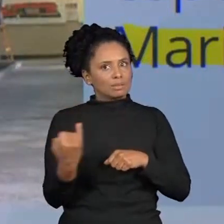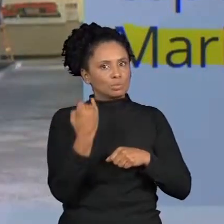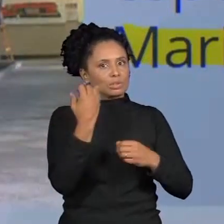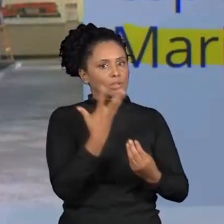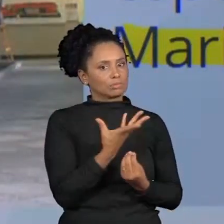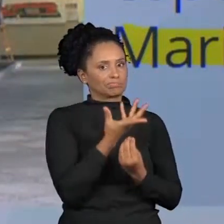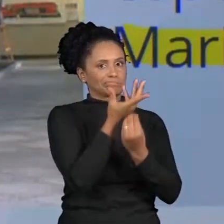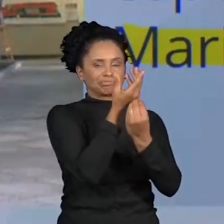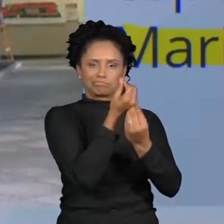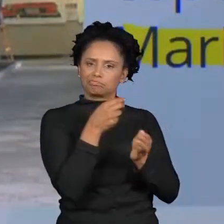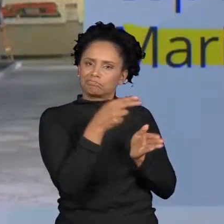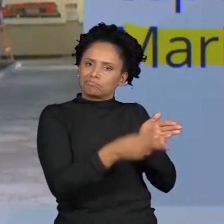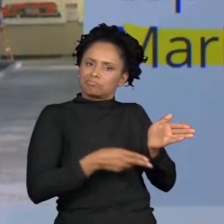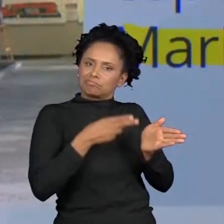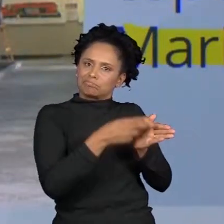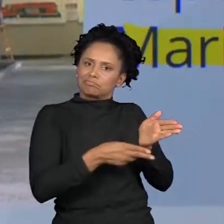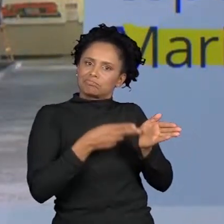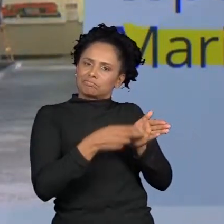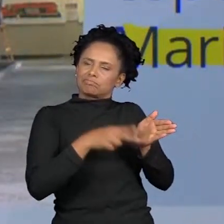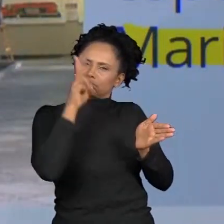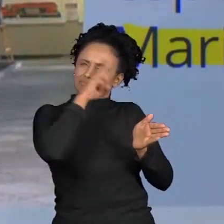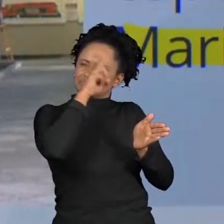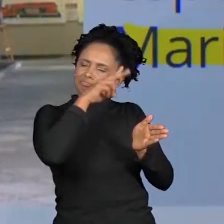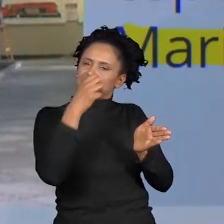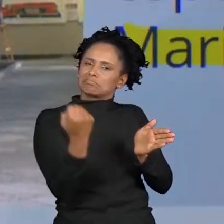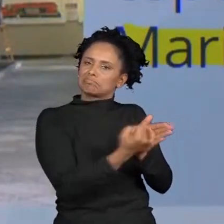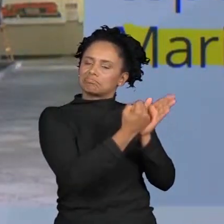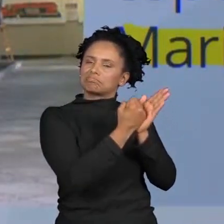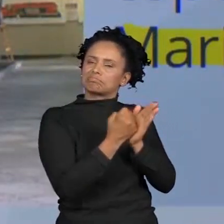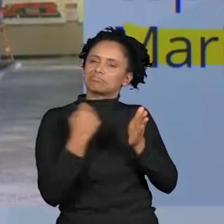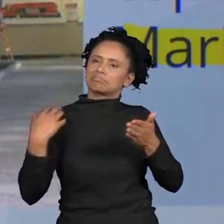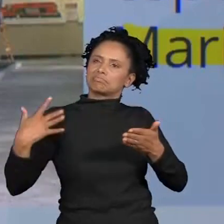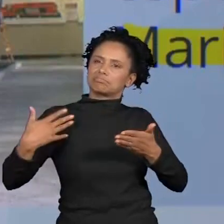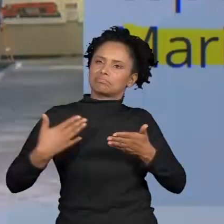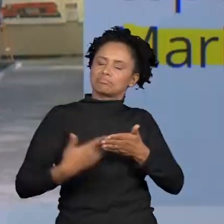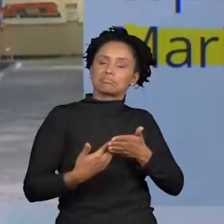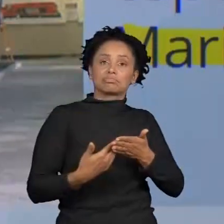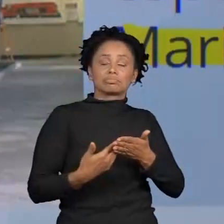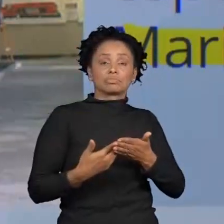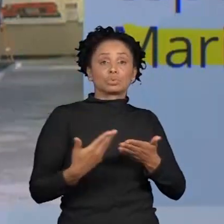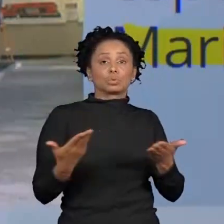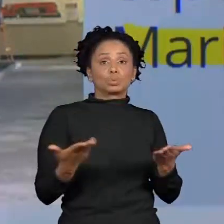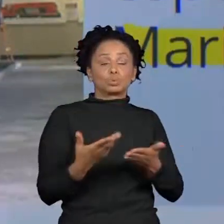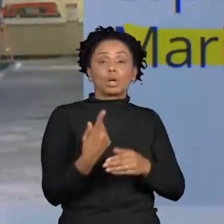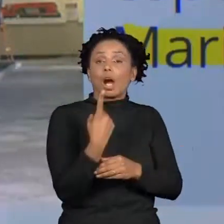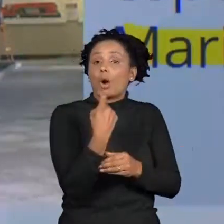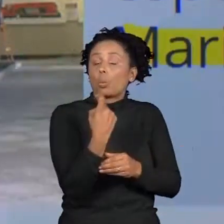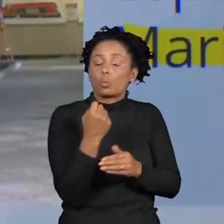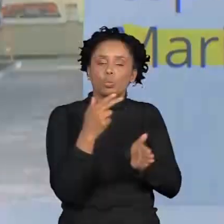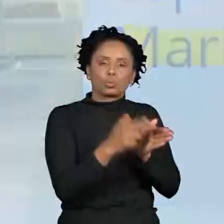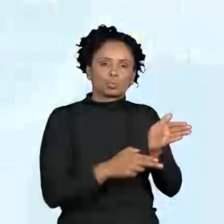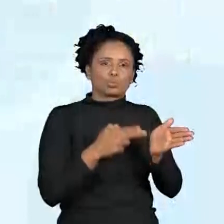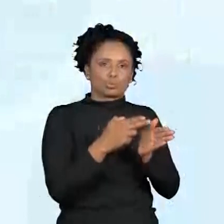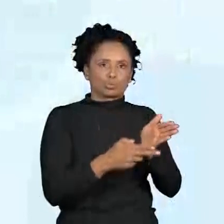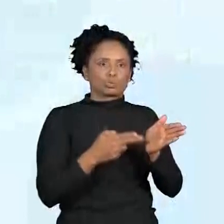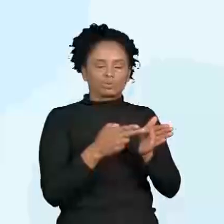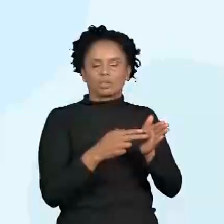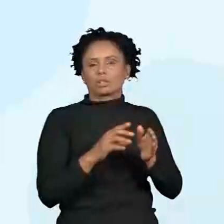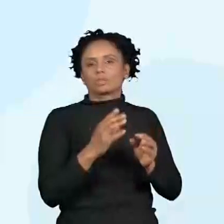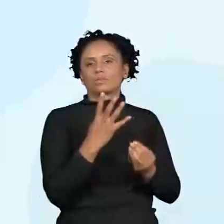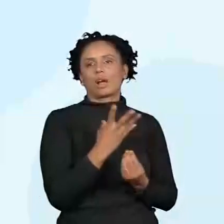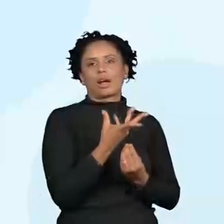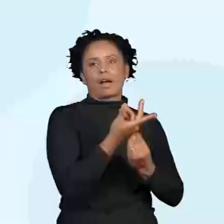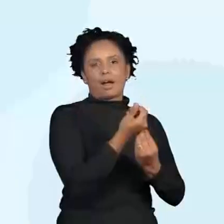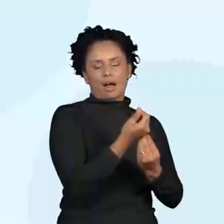grande obra histórica aí, a única locomotiva que se transformou aí em acervo artístico